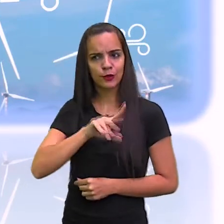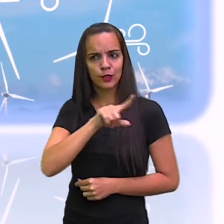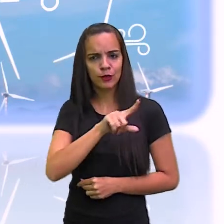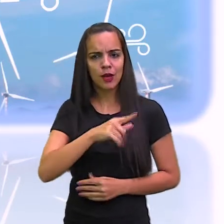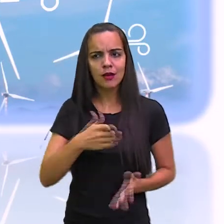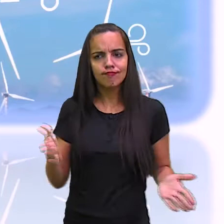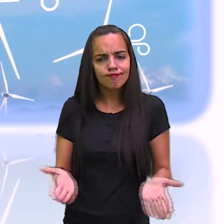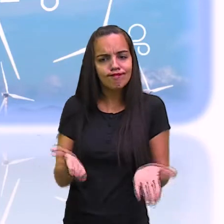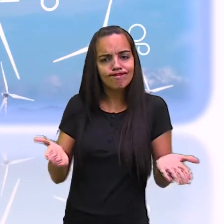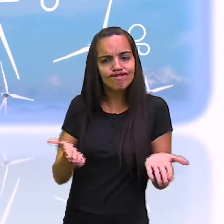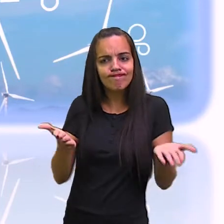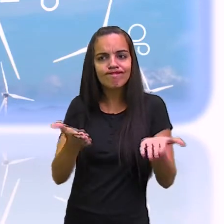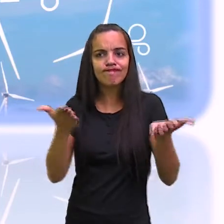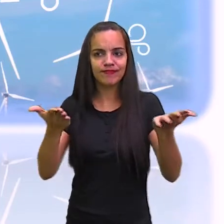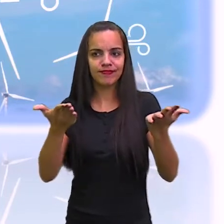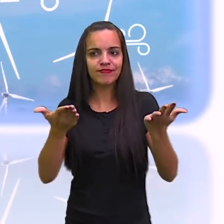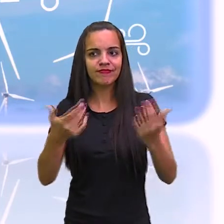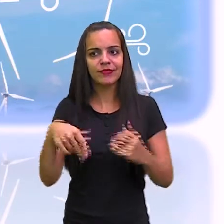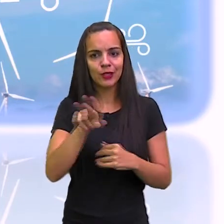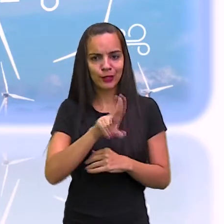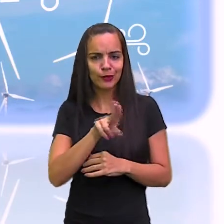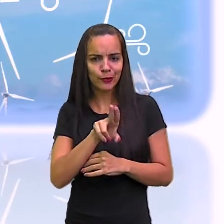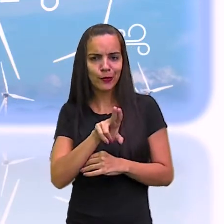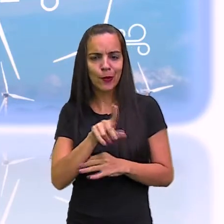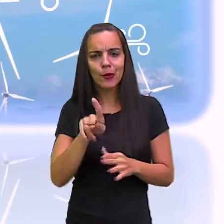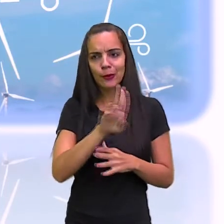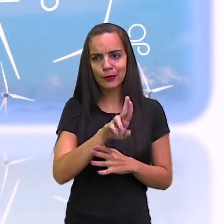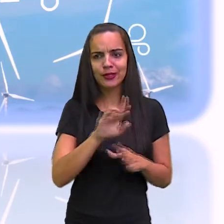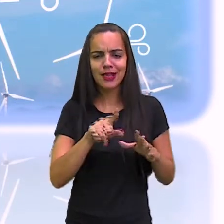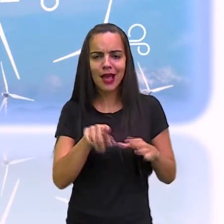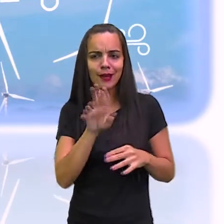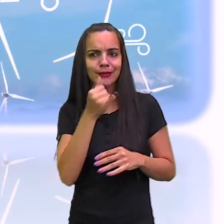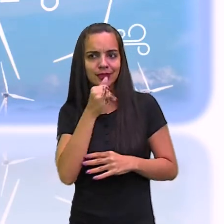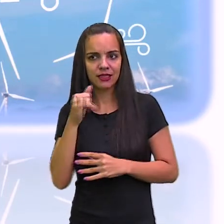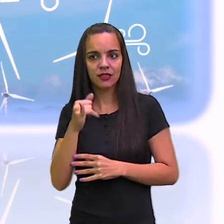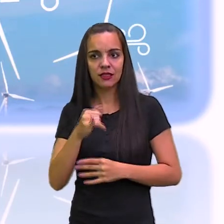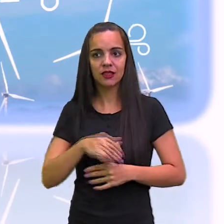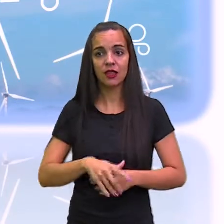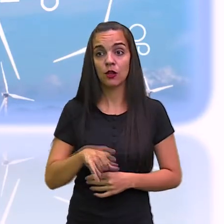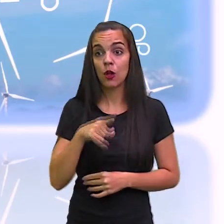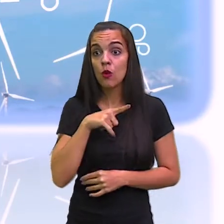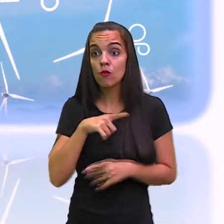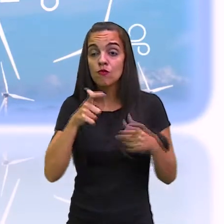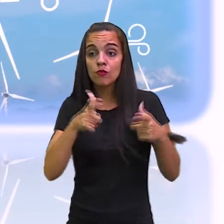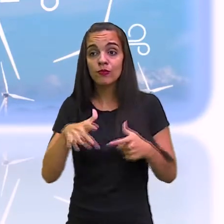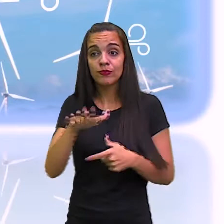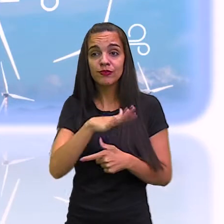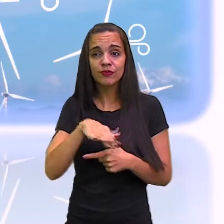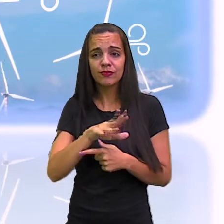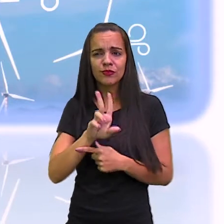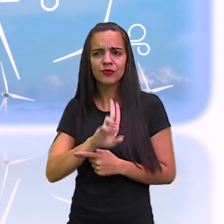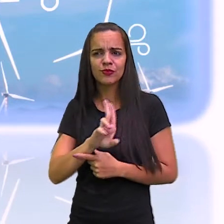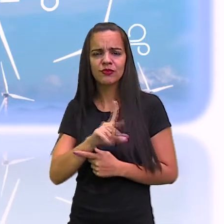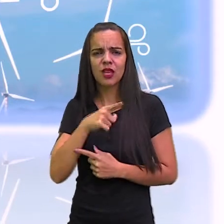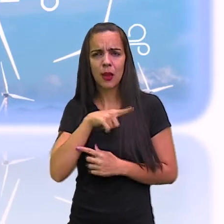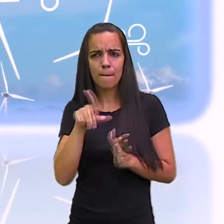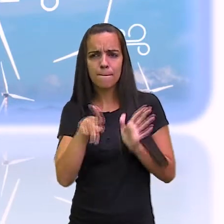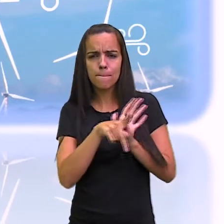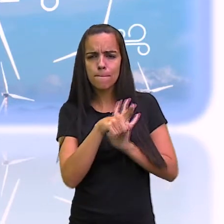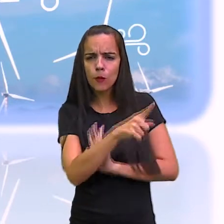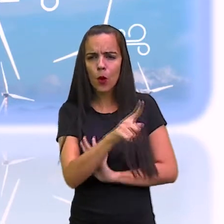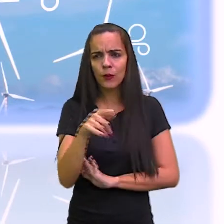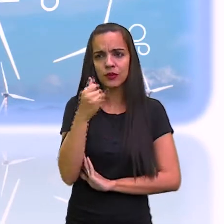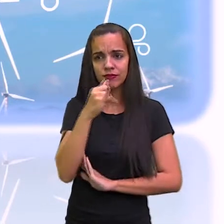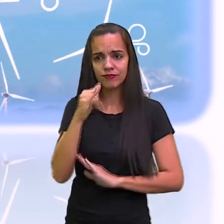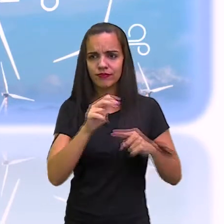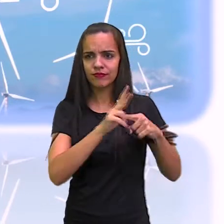incentivo à chamada da economia verde. Os impactos ambientais hoje da energia eólica